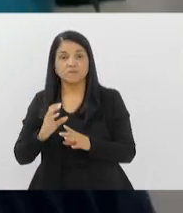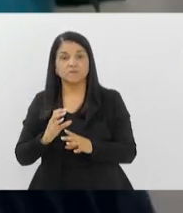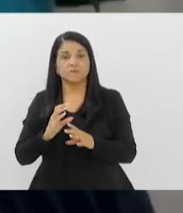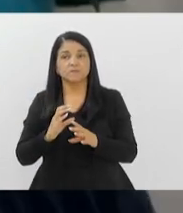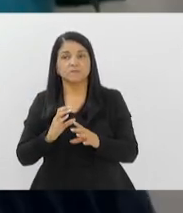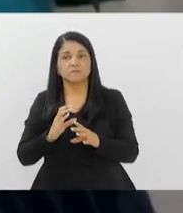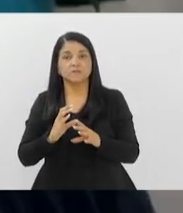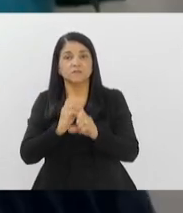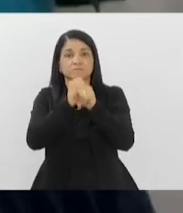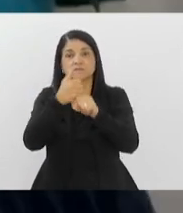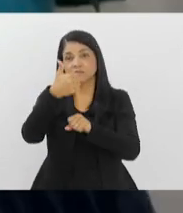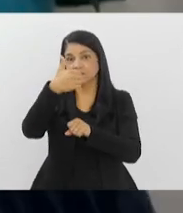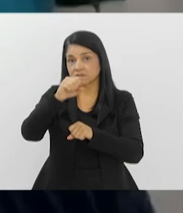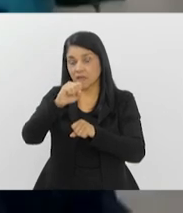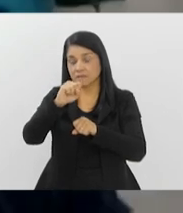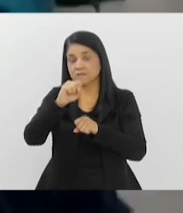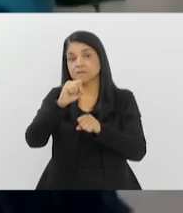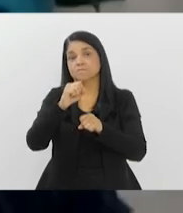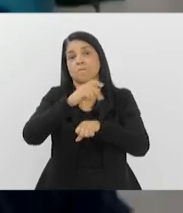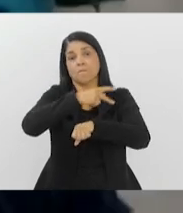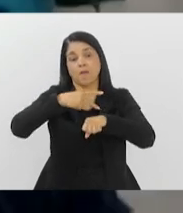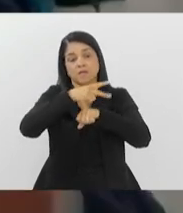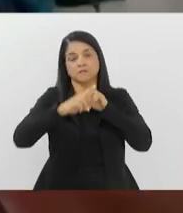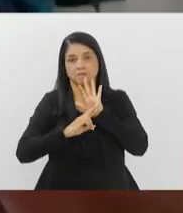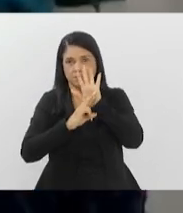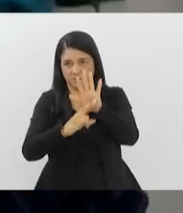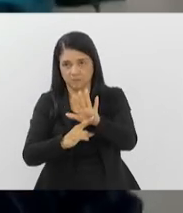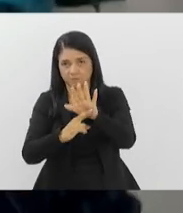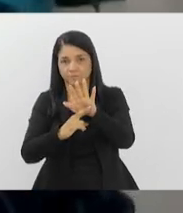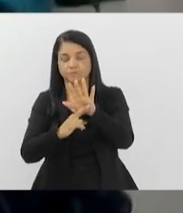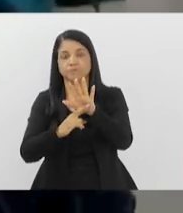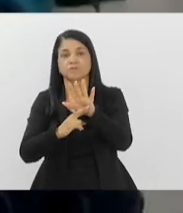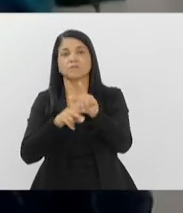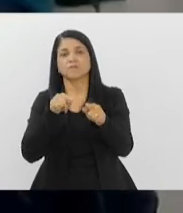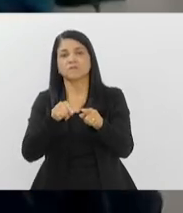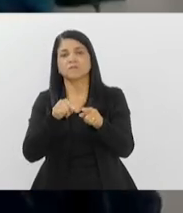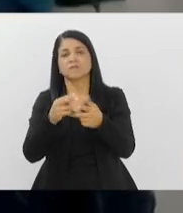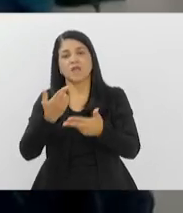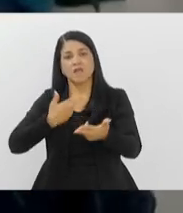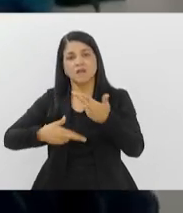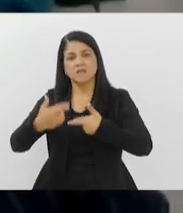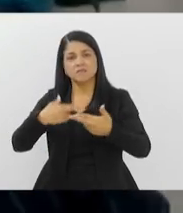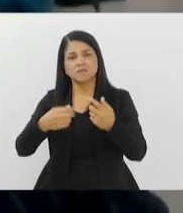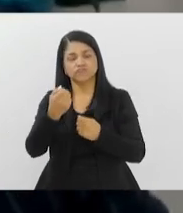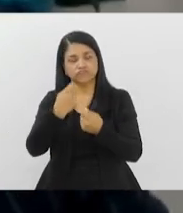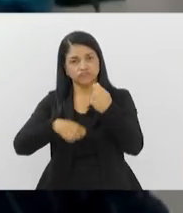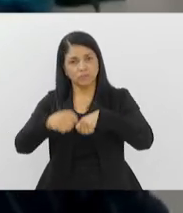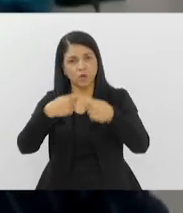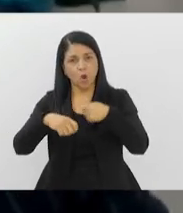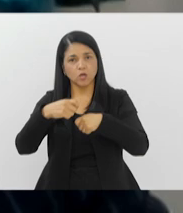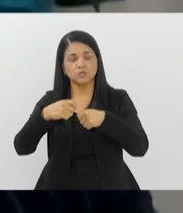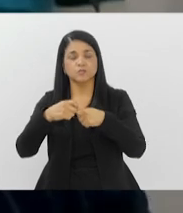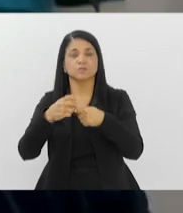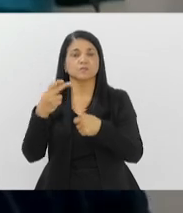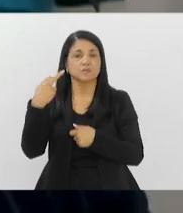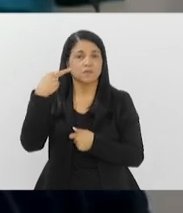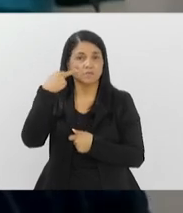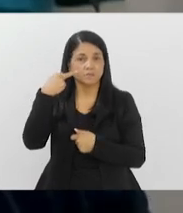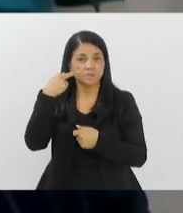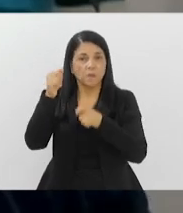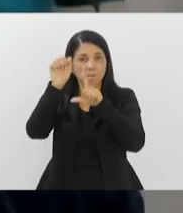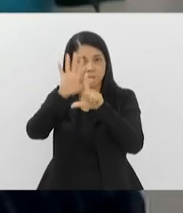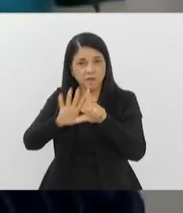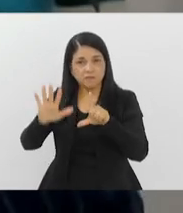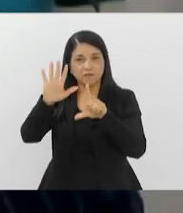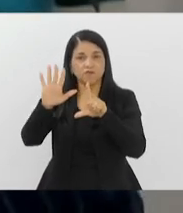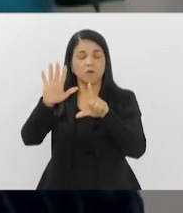estes 10 países representados. A Filda assume-se como a maior bolsa de negócios de Angola e a maior plataforma de